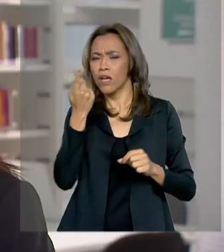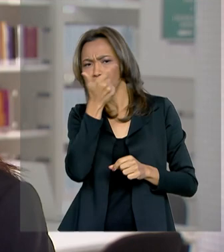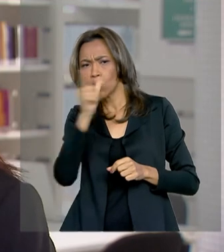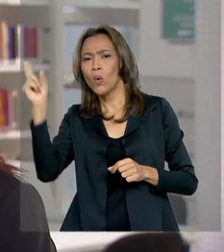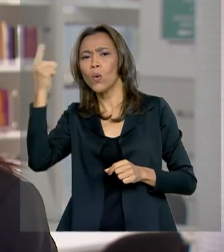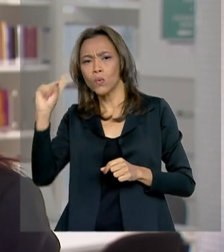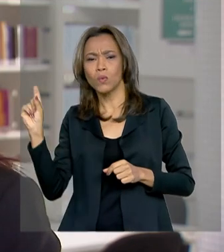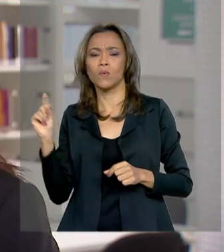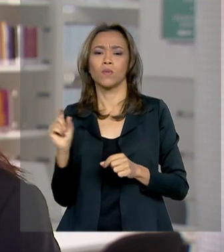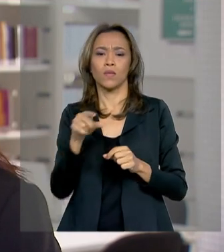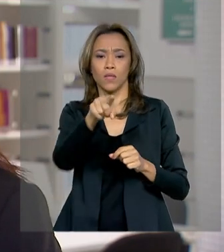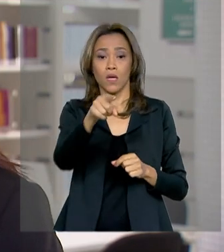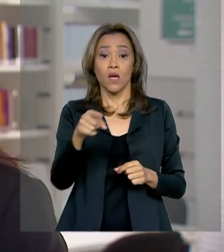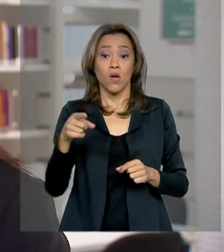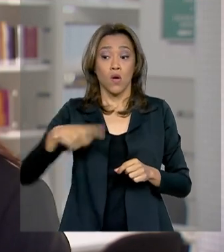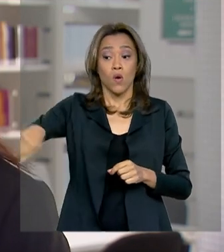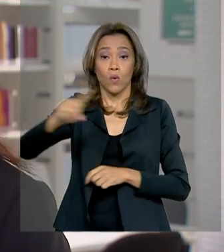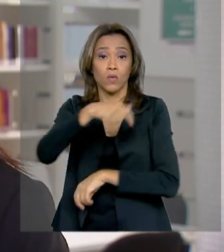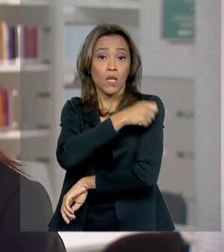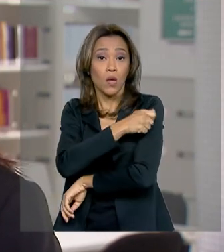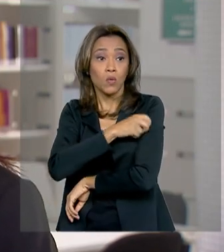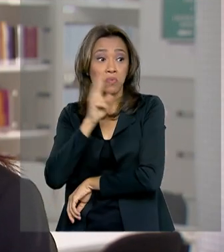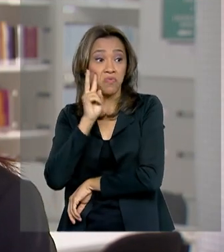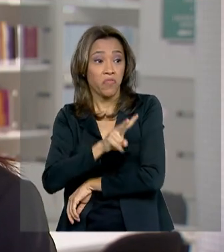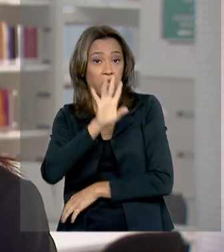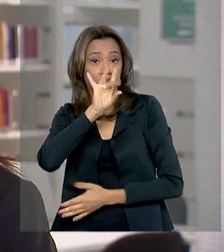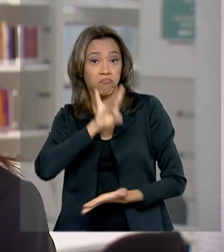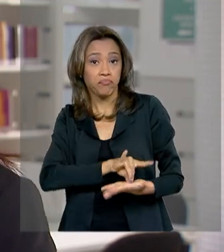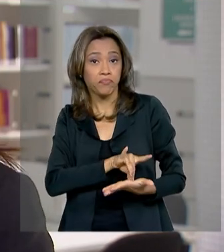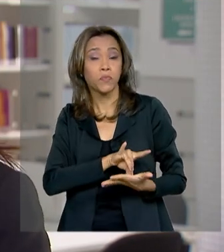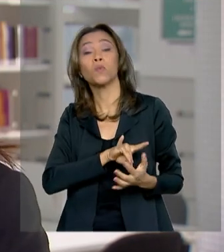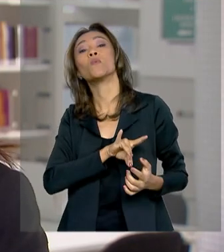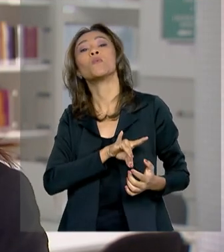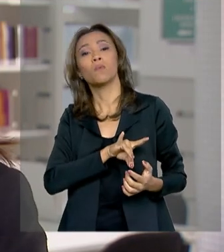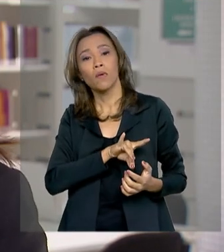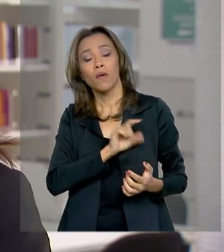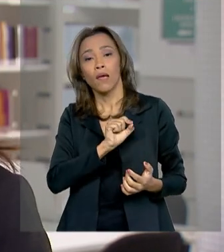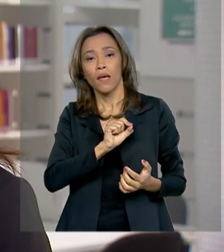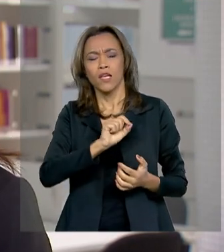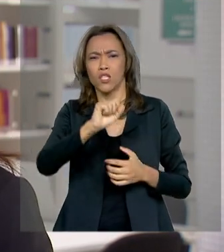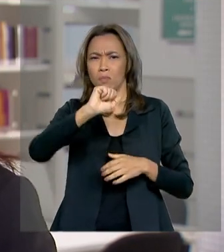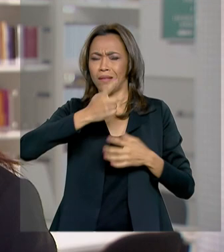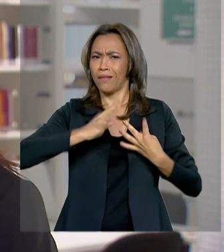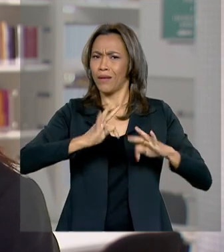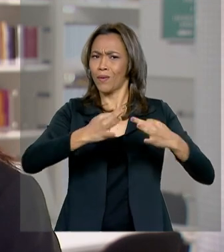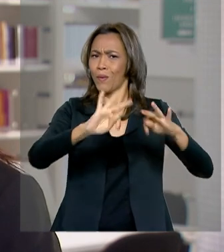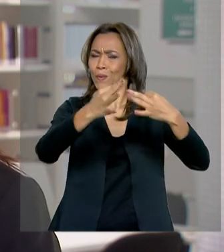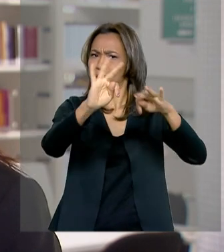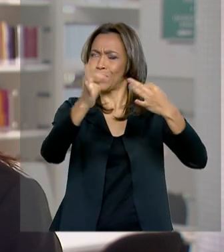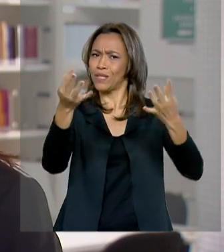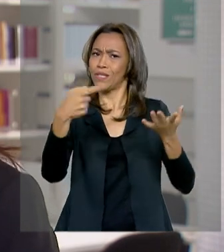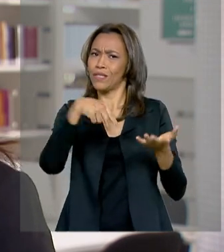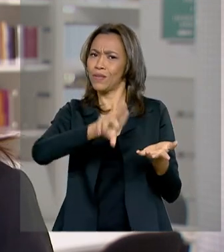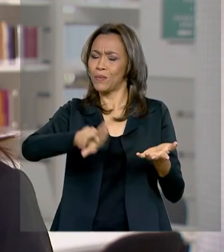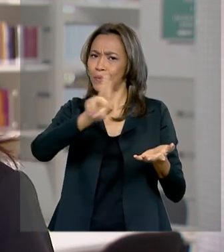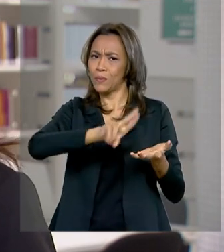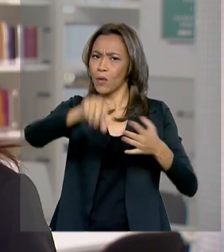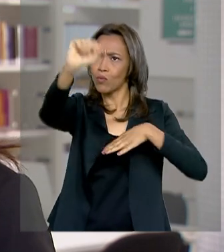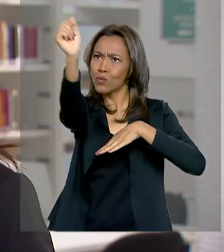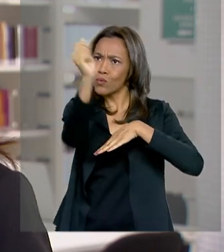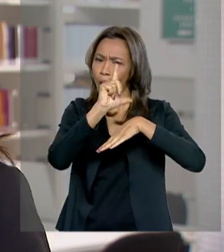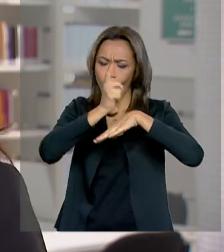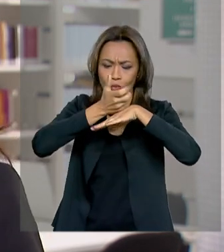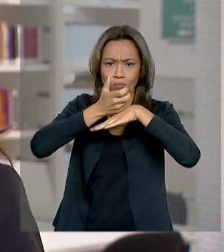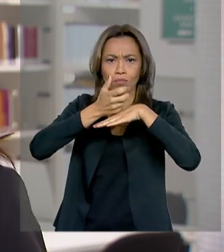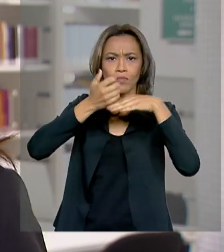Os estudantes poderão ver na prática uma instalação de uma tecnologia de energia renovável e uma energia